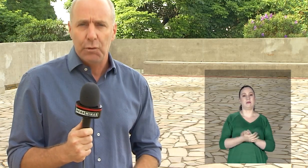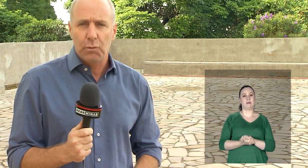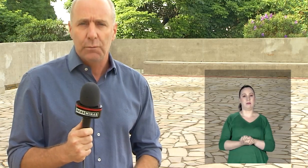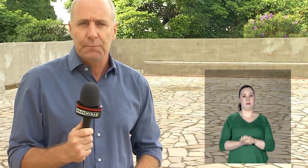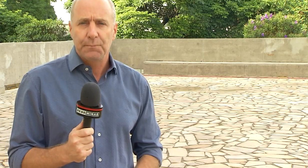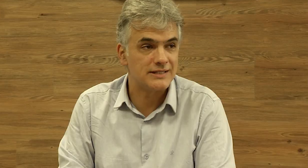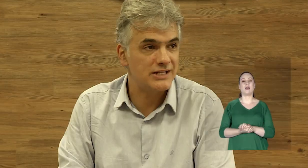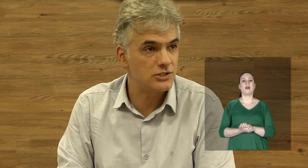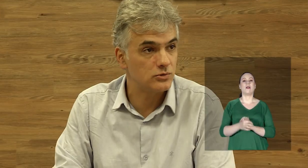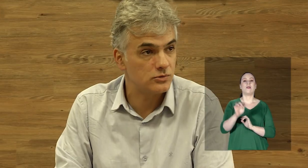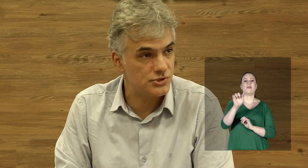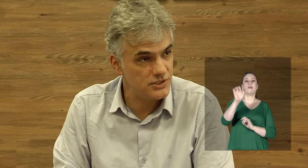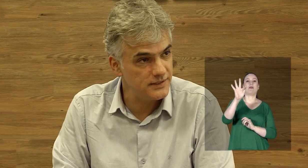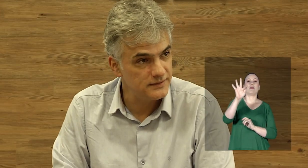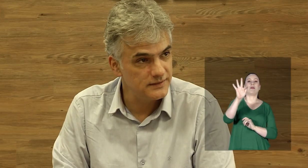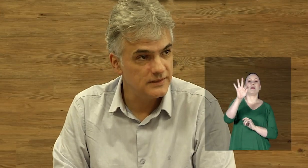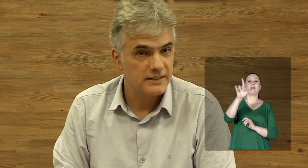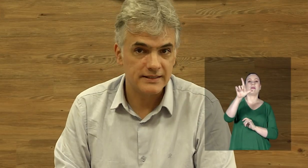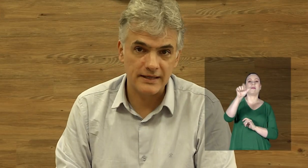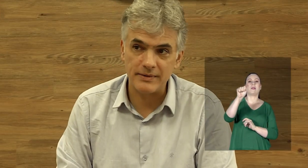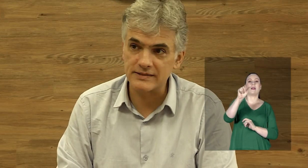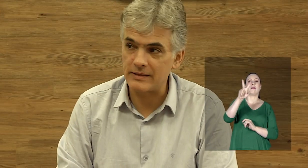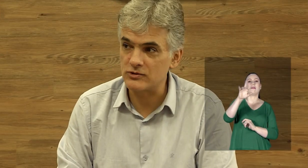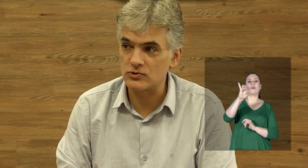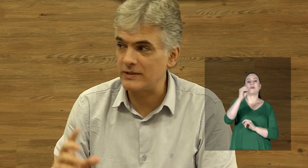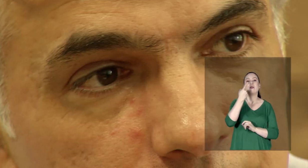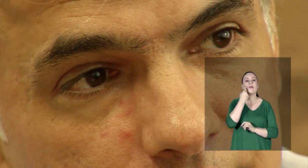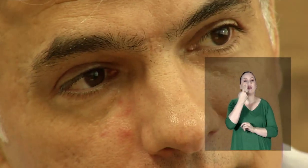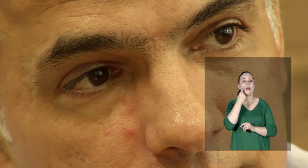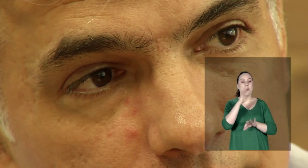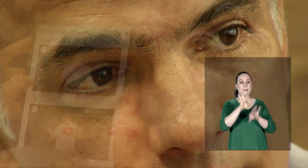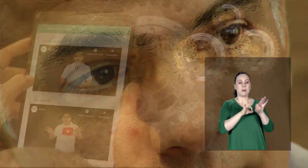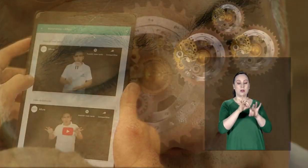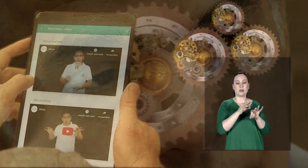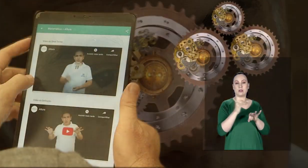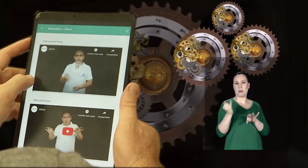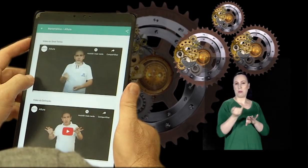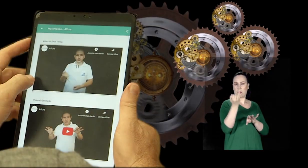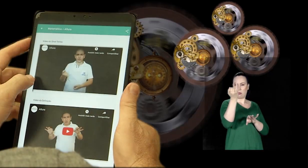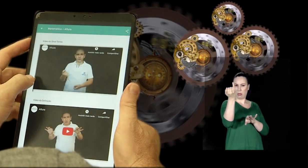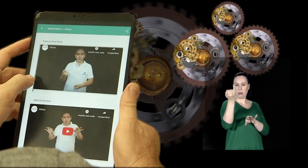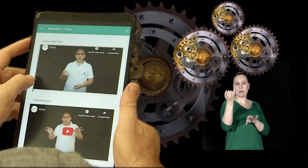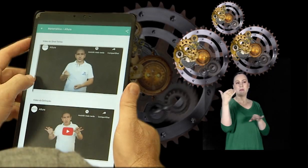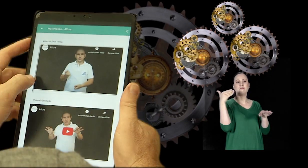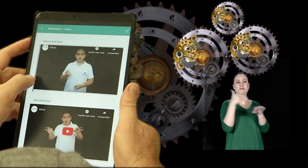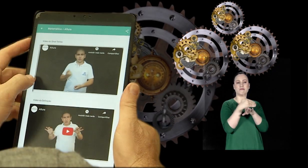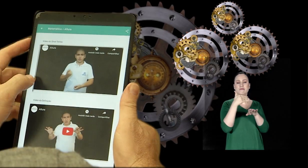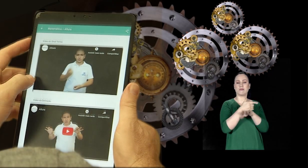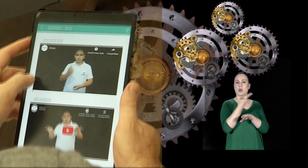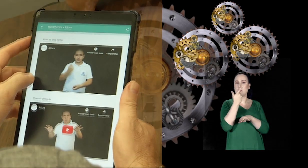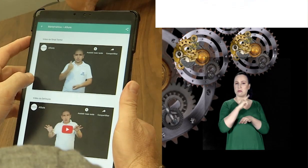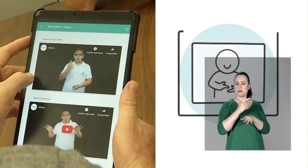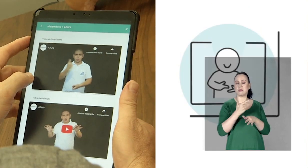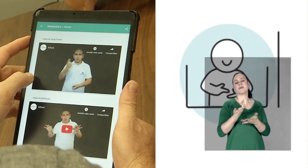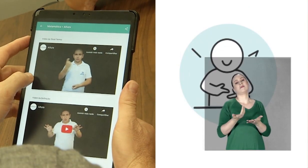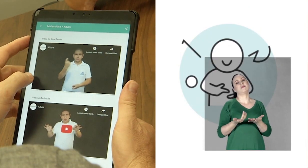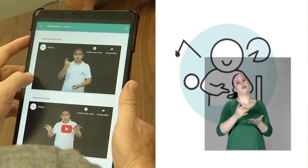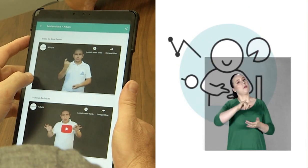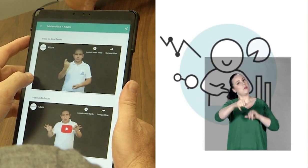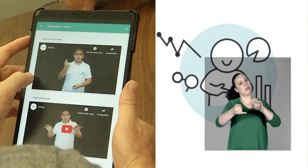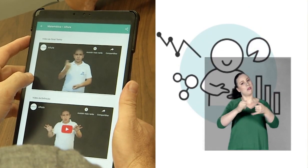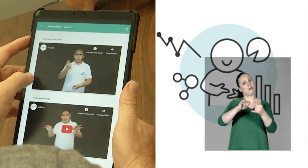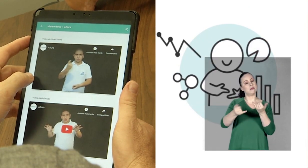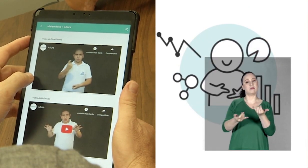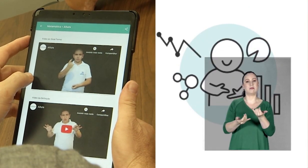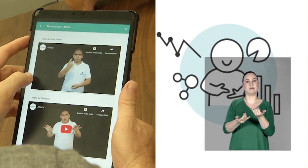científico. Flávio, doutor em ciência da computação, vê o projeto como uma importante ferramenta de acesso a